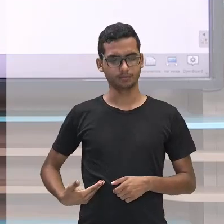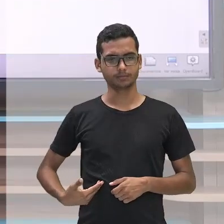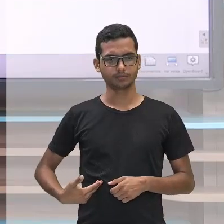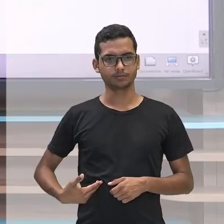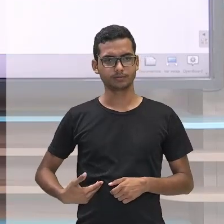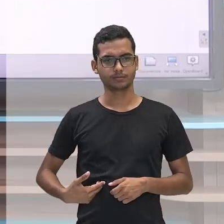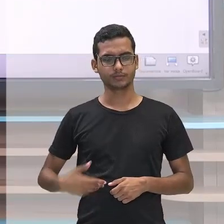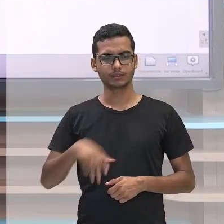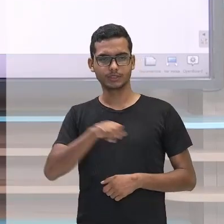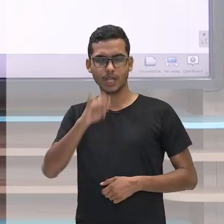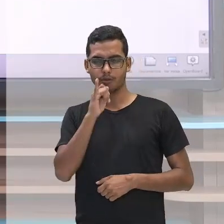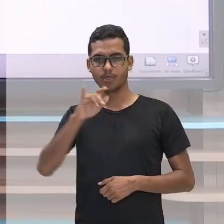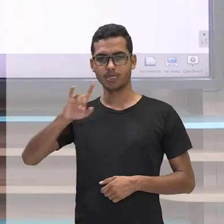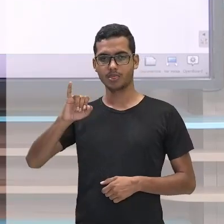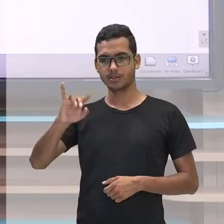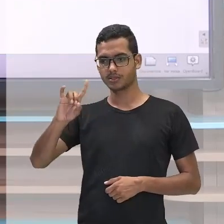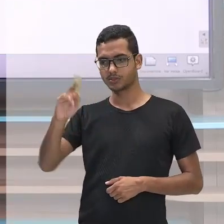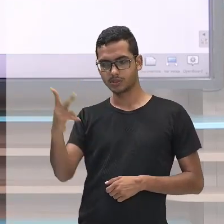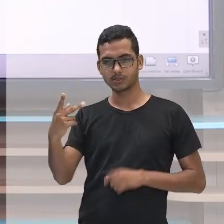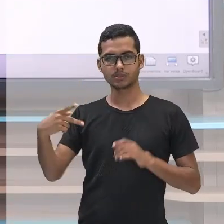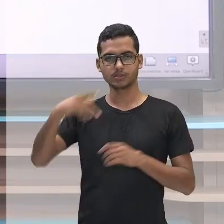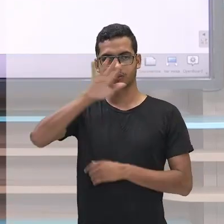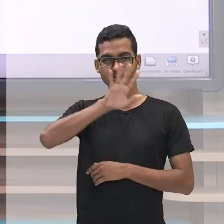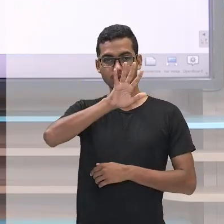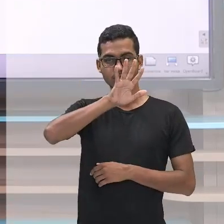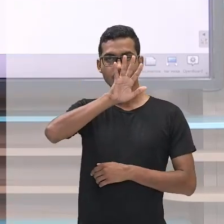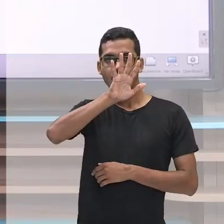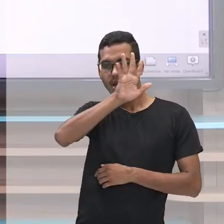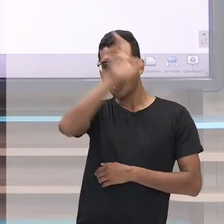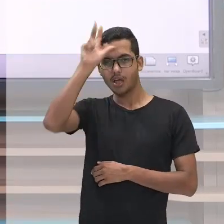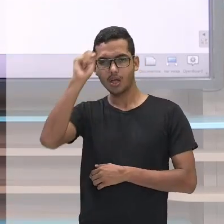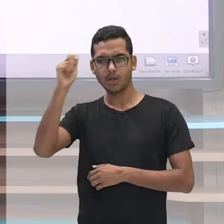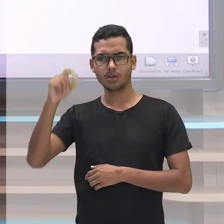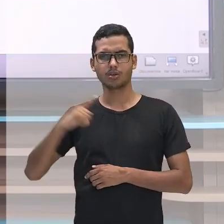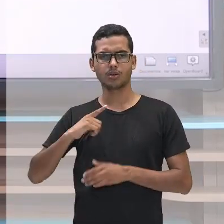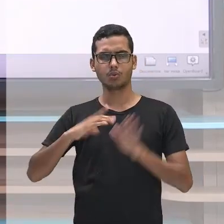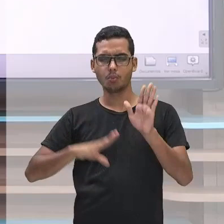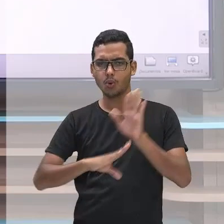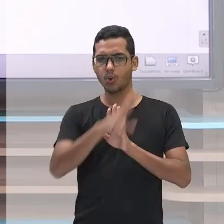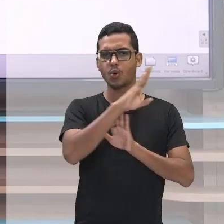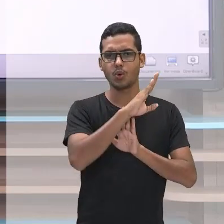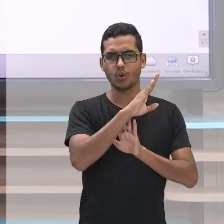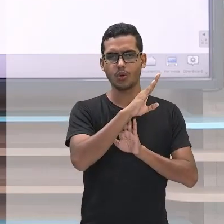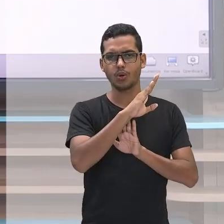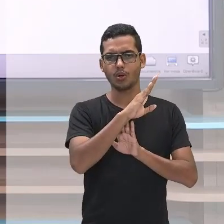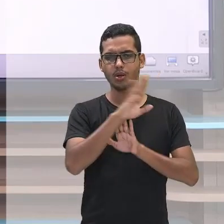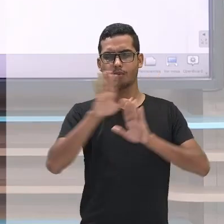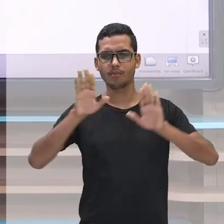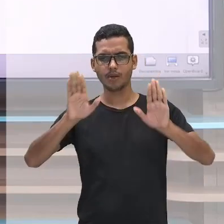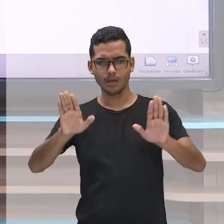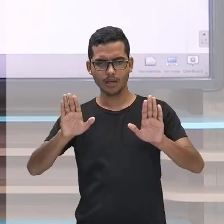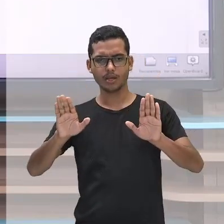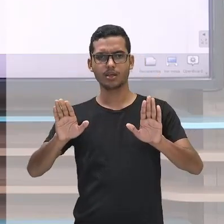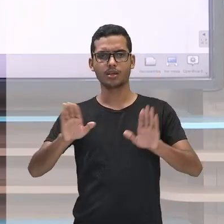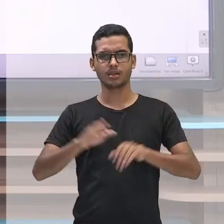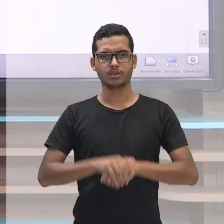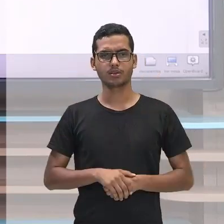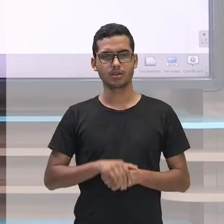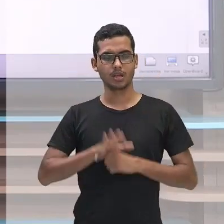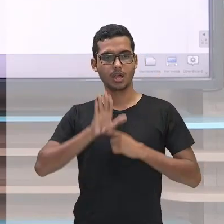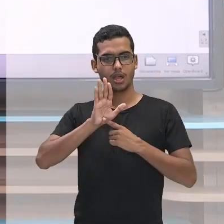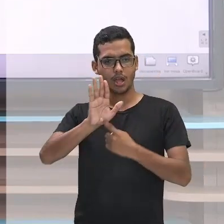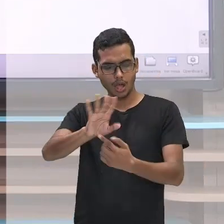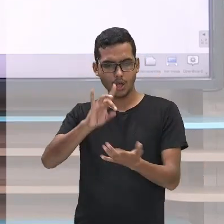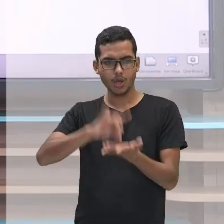do Amazonas é um IDH considerado, por exemplo, alto ou de uma outra cidade, mas isso reflete em todas as cidades ou